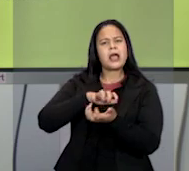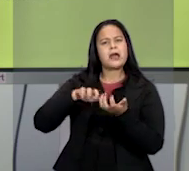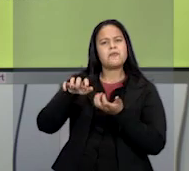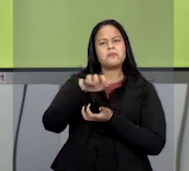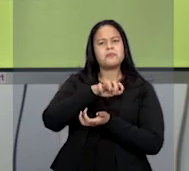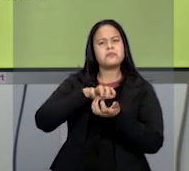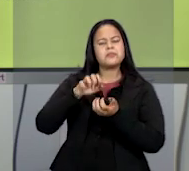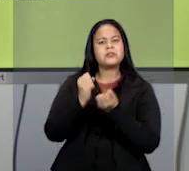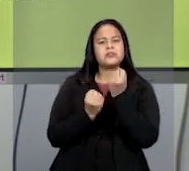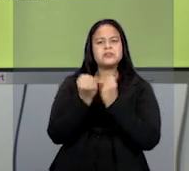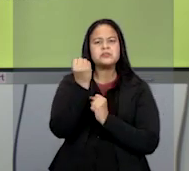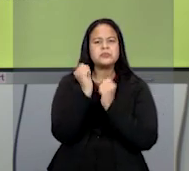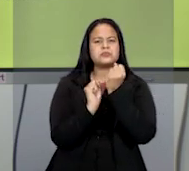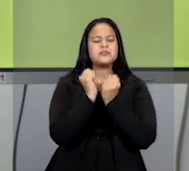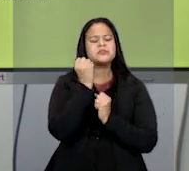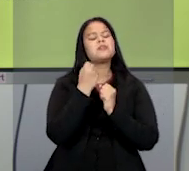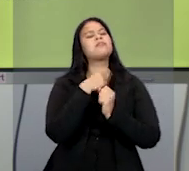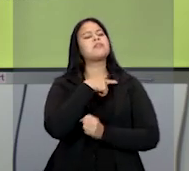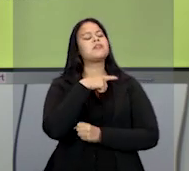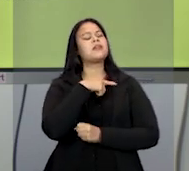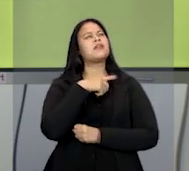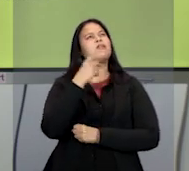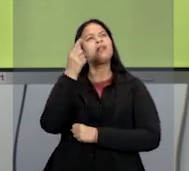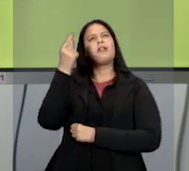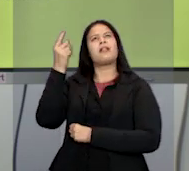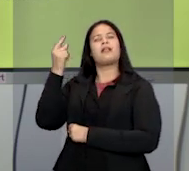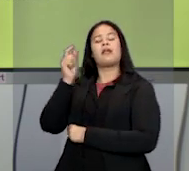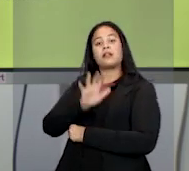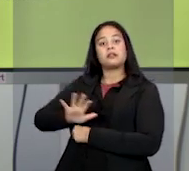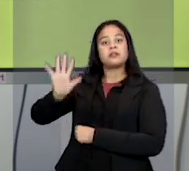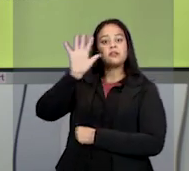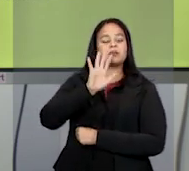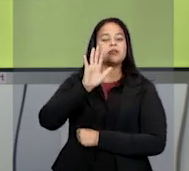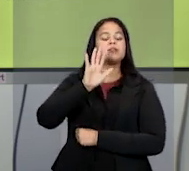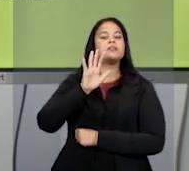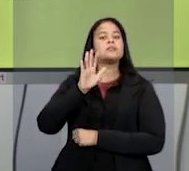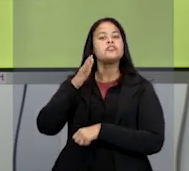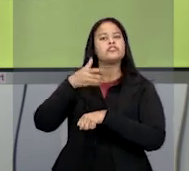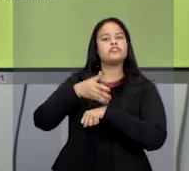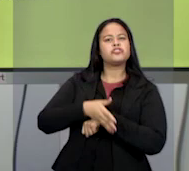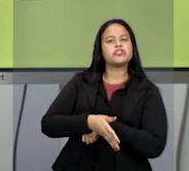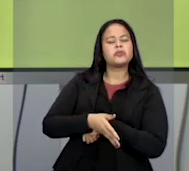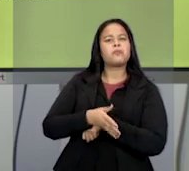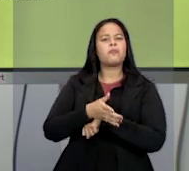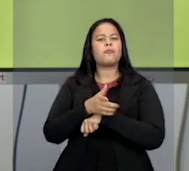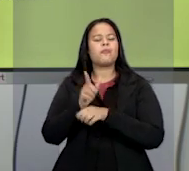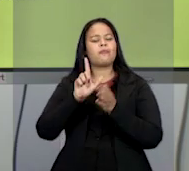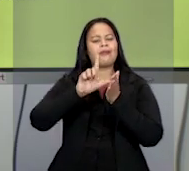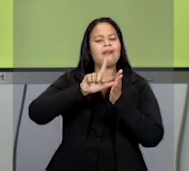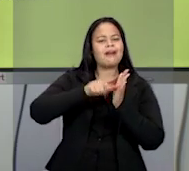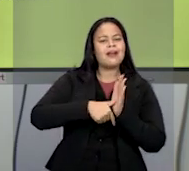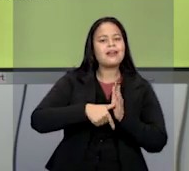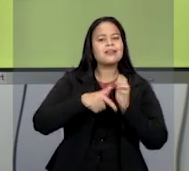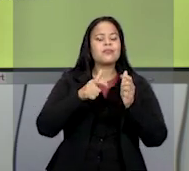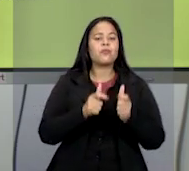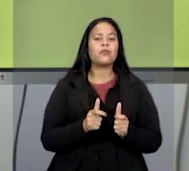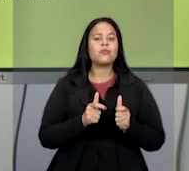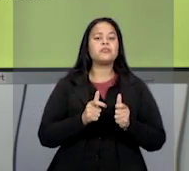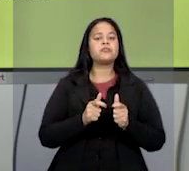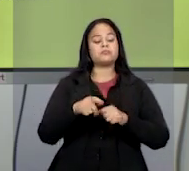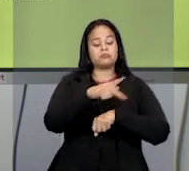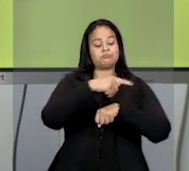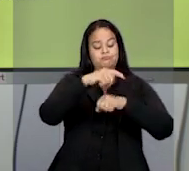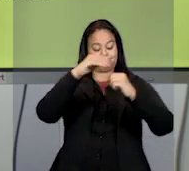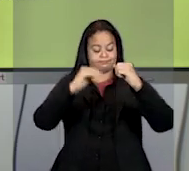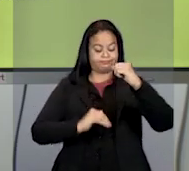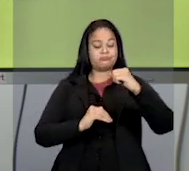que tivemos início lá na Europa e chegou de forma tardia nos países subdesenvolvidos, inclusive